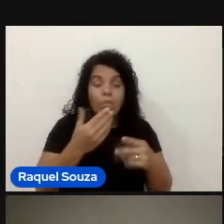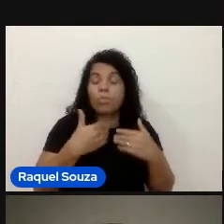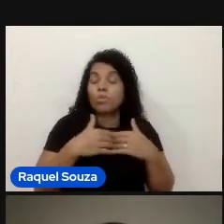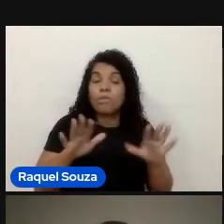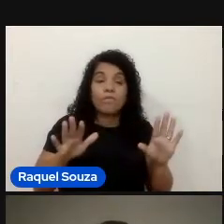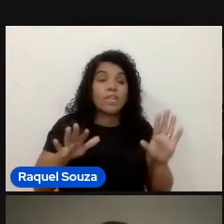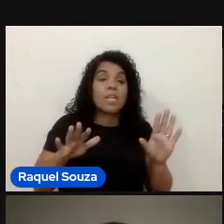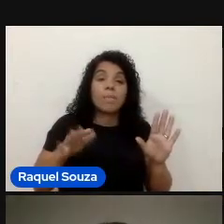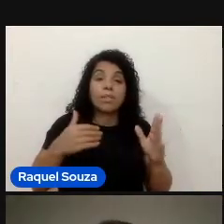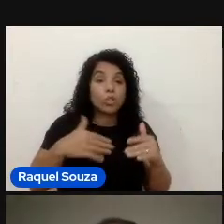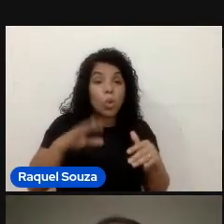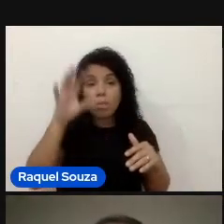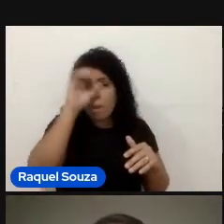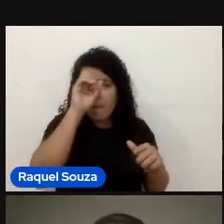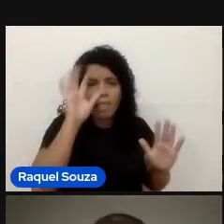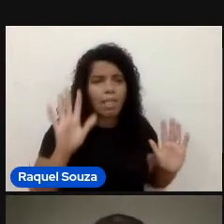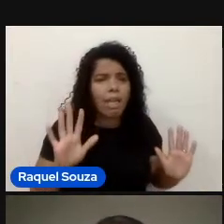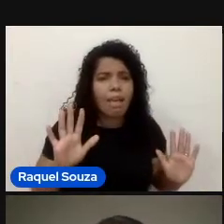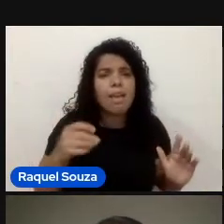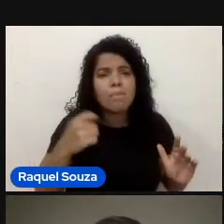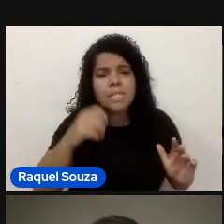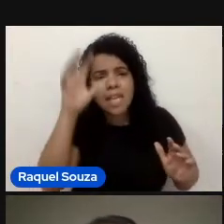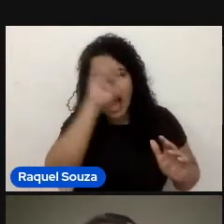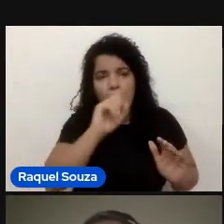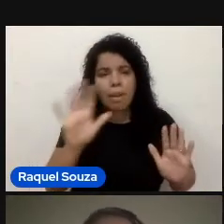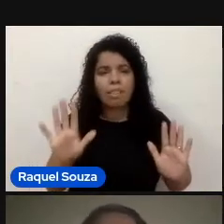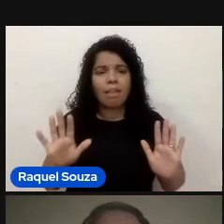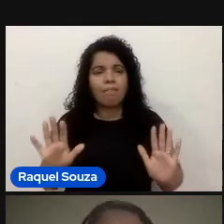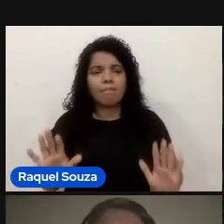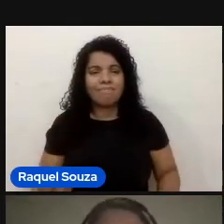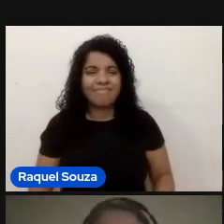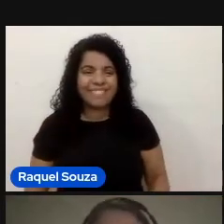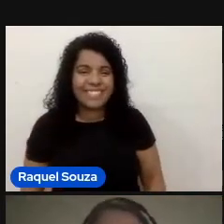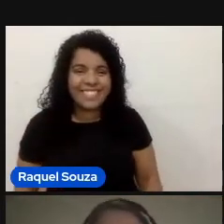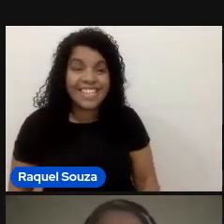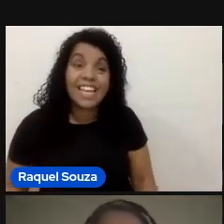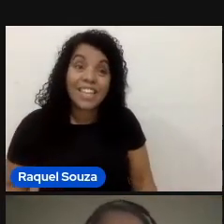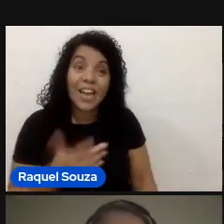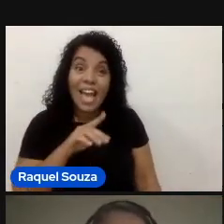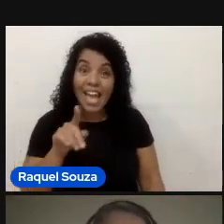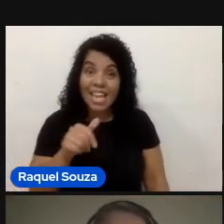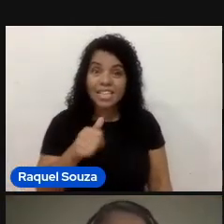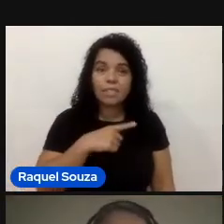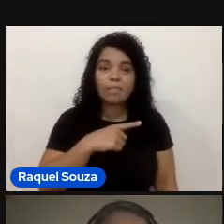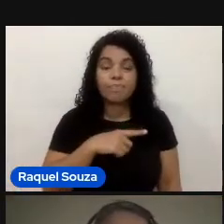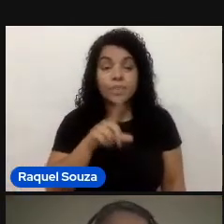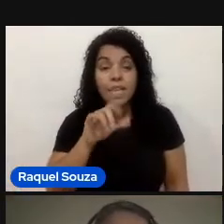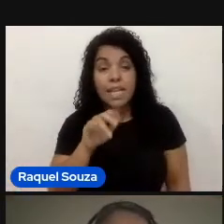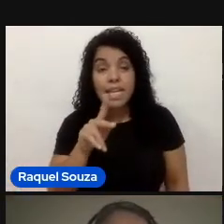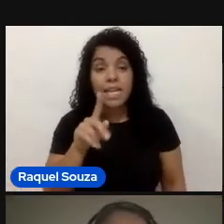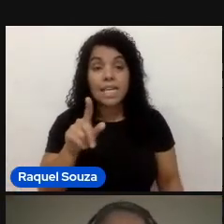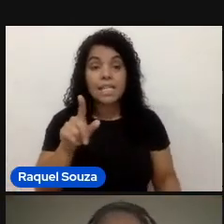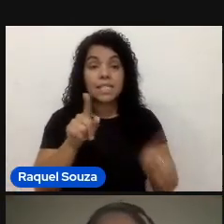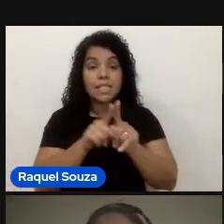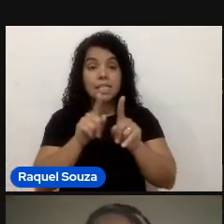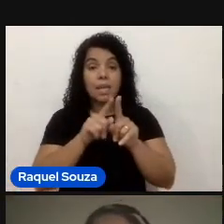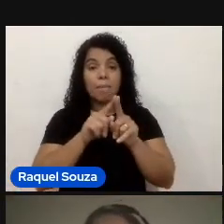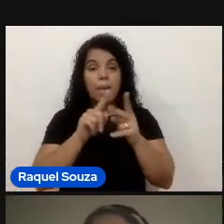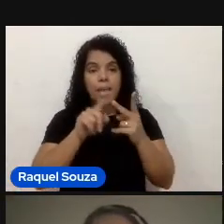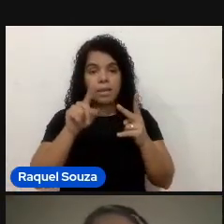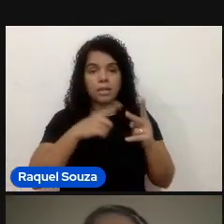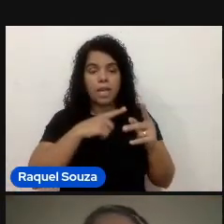para aprender, tem que aprender. Então é isto. Aqui tem os links também, quando